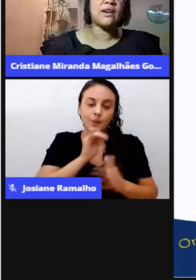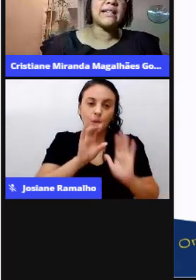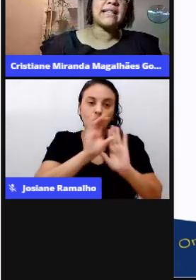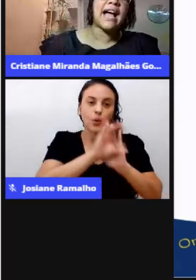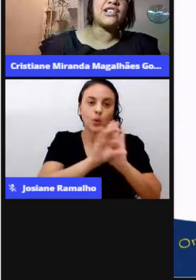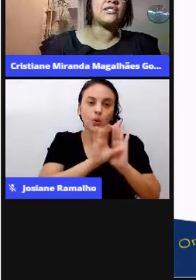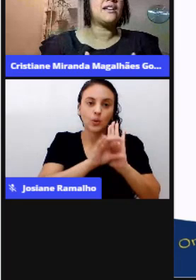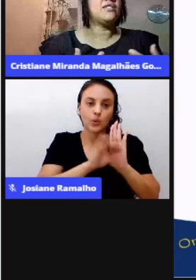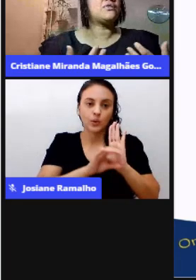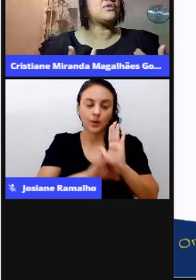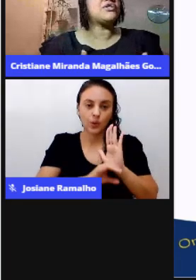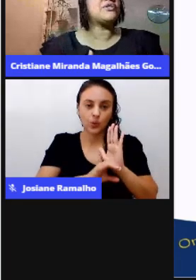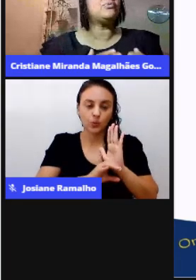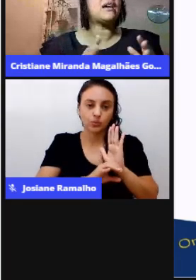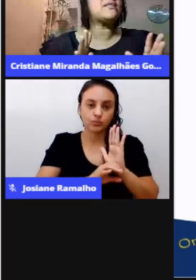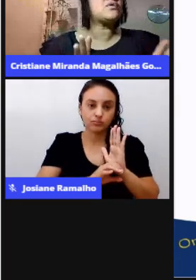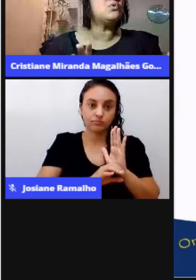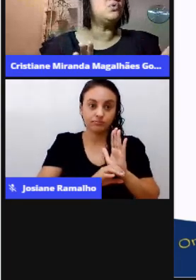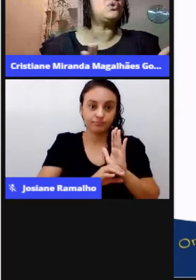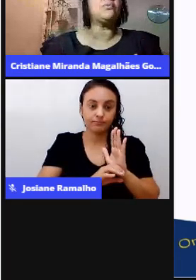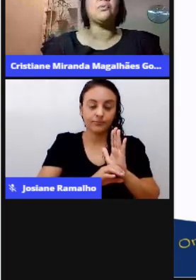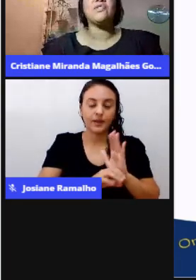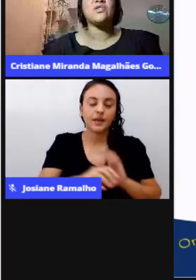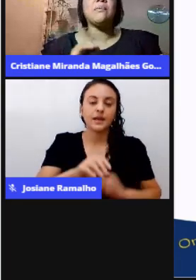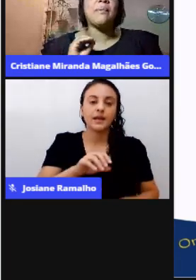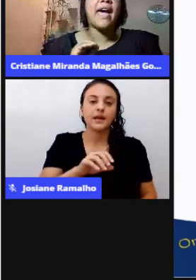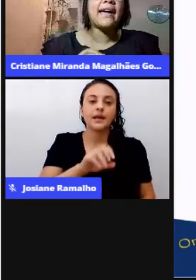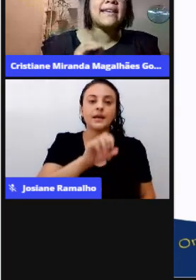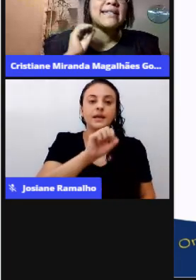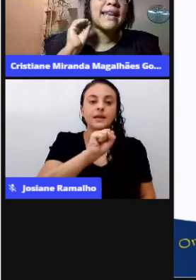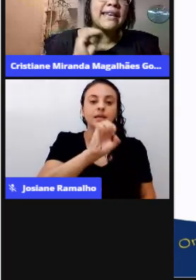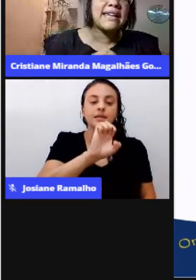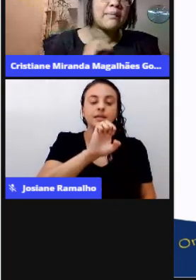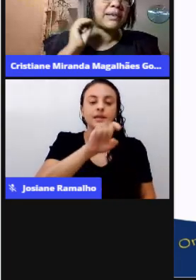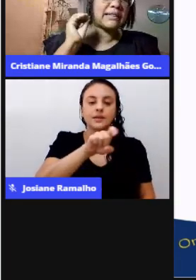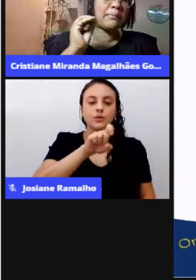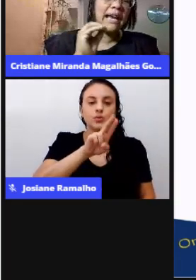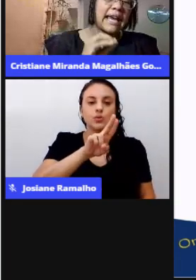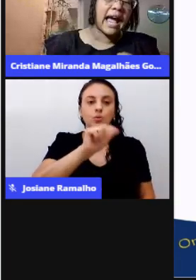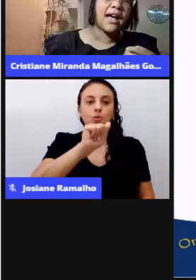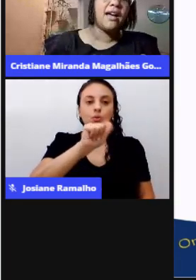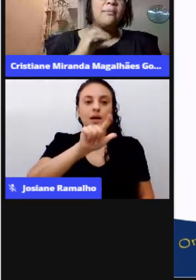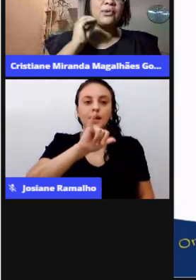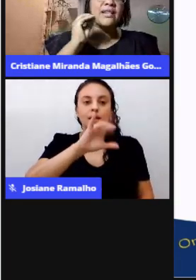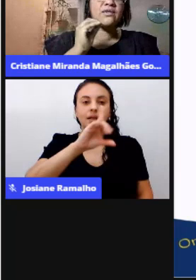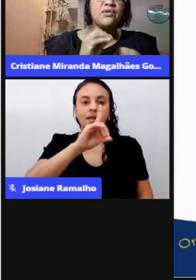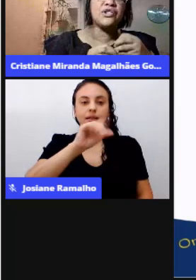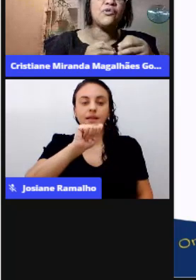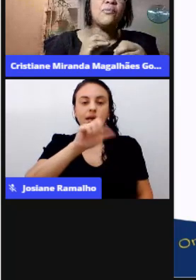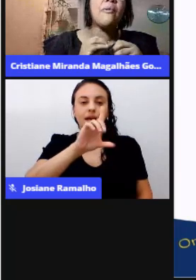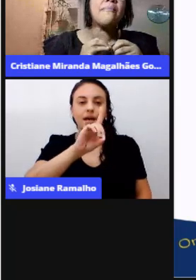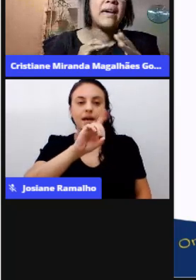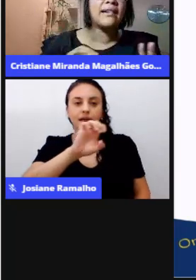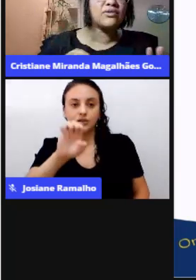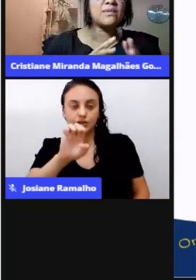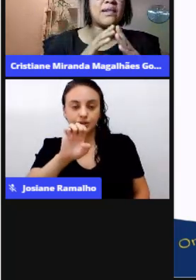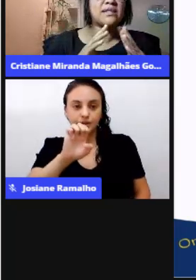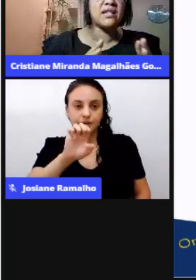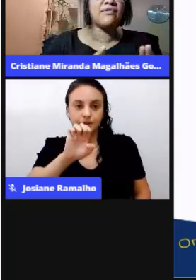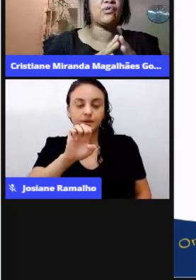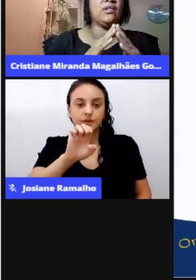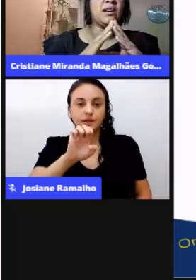da sexualidade. Surgiu um assunto e o professor pega essa linha para trabalhar, porque surgiu um